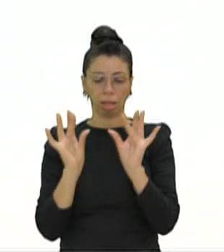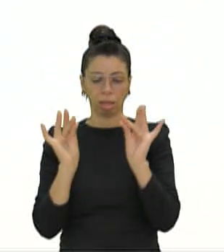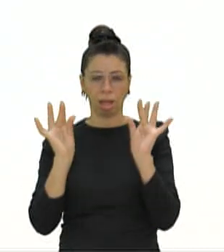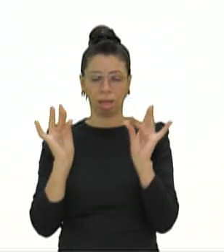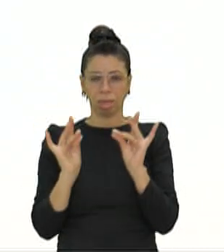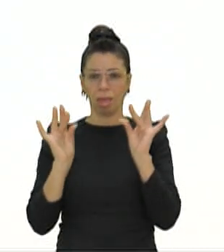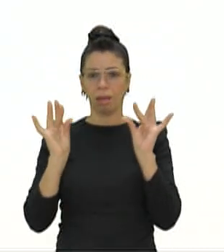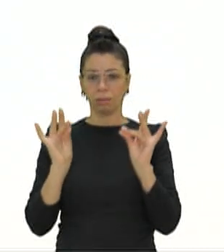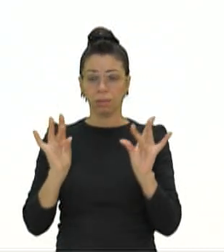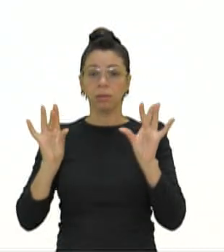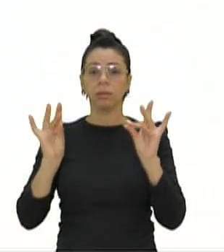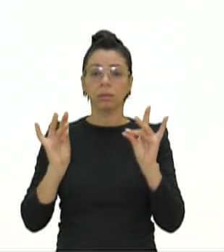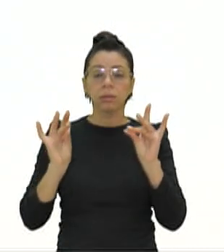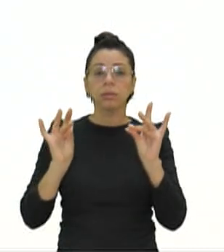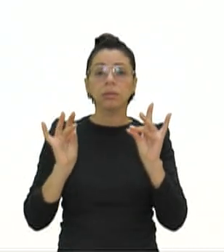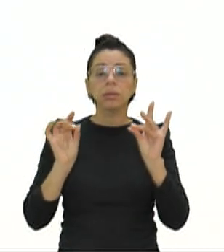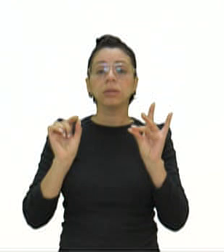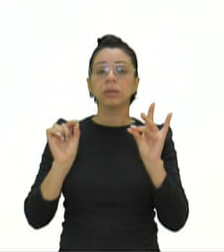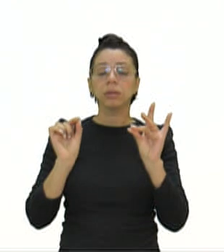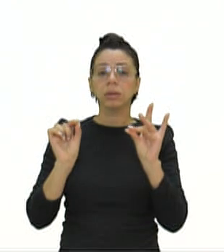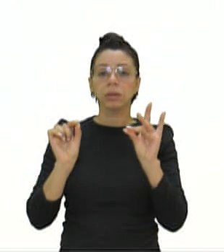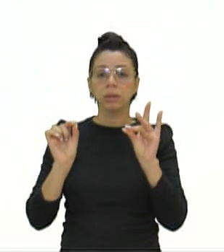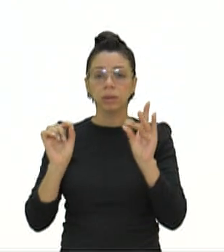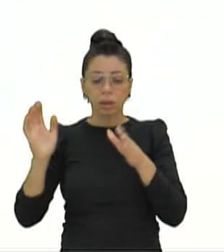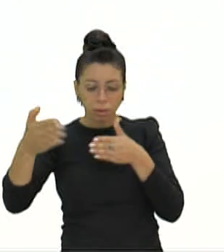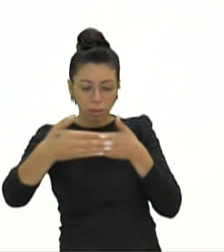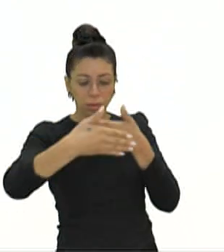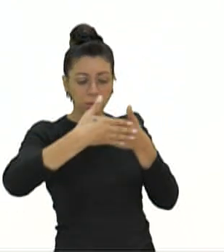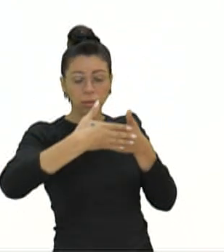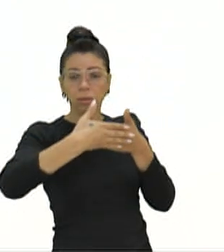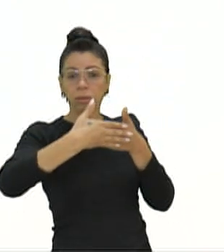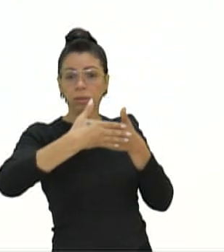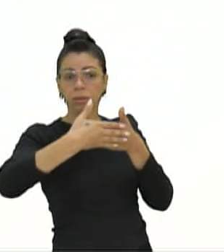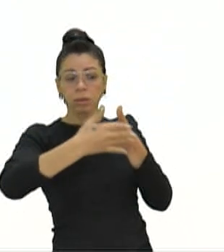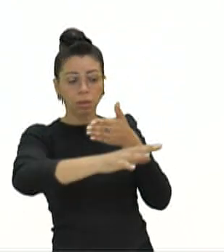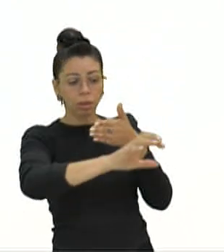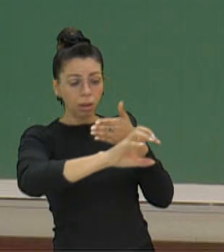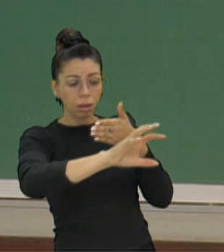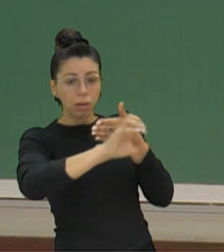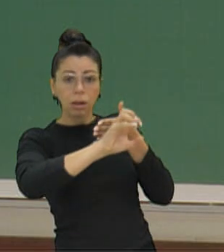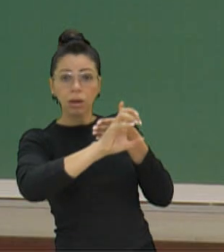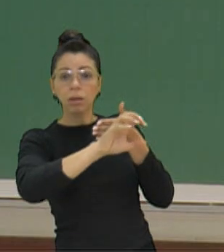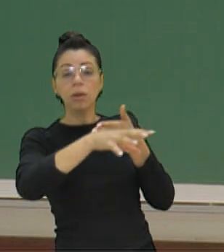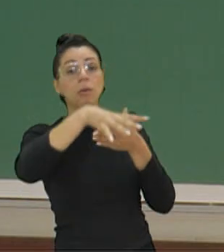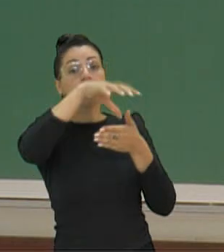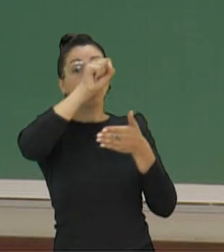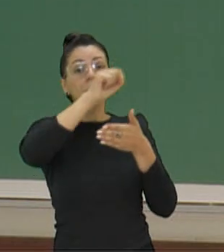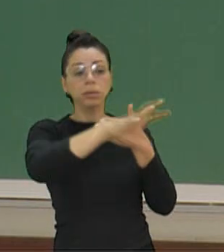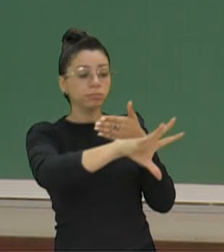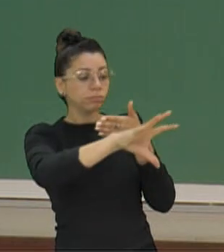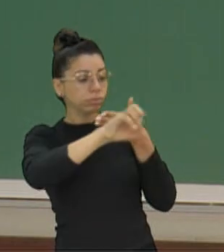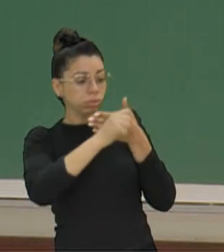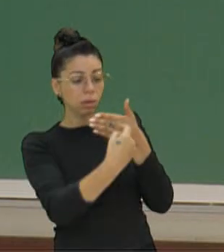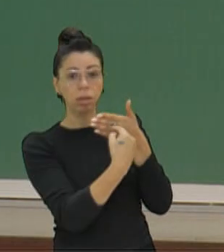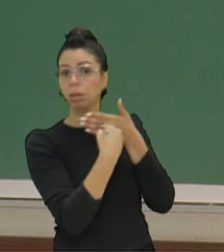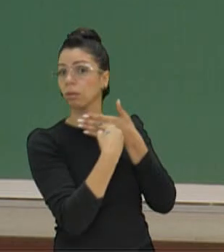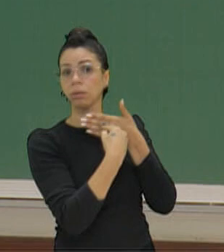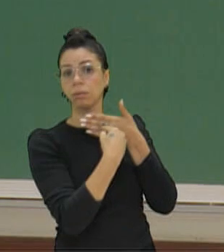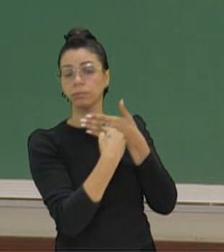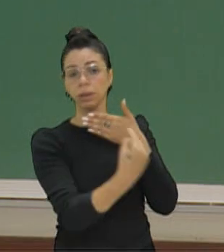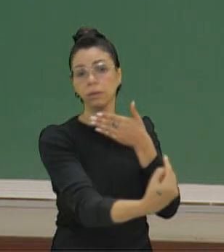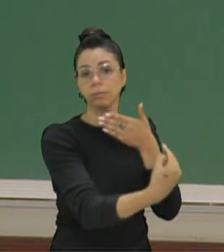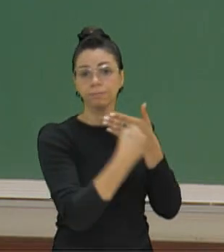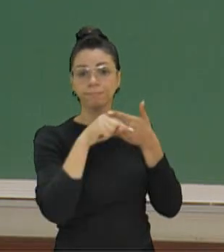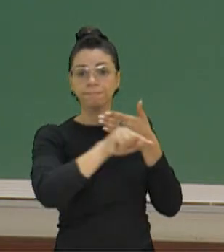gosmentinha que vai acabar trancando aquele canal. Isso vai dificultar toda a passagem do ar. Por isso